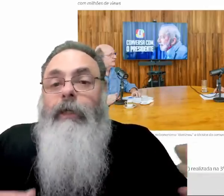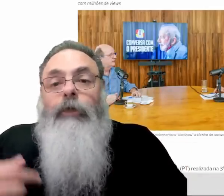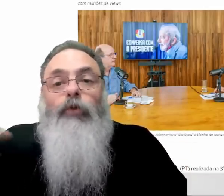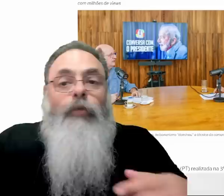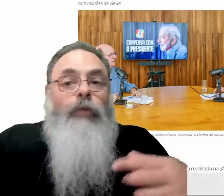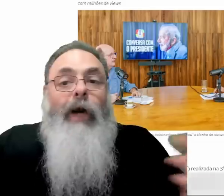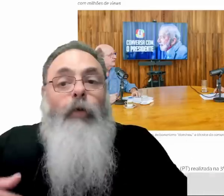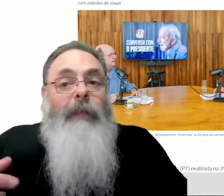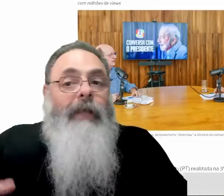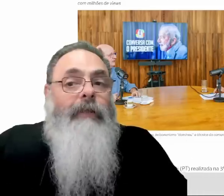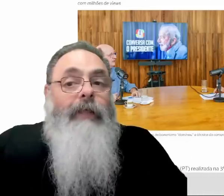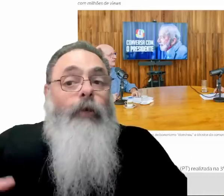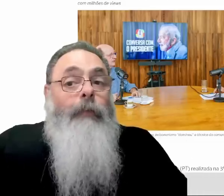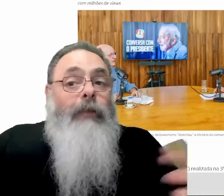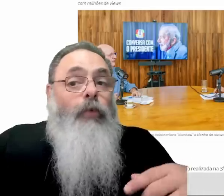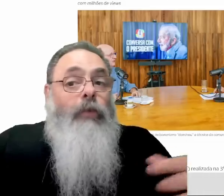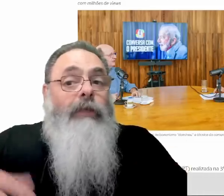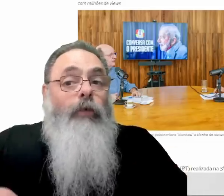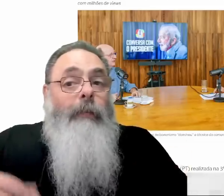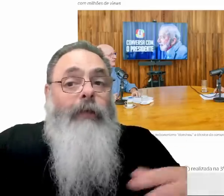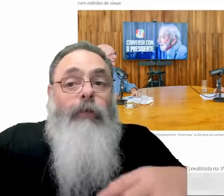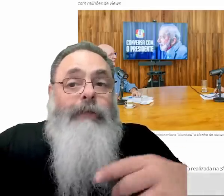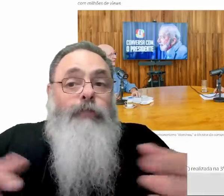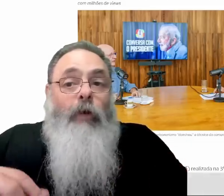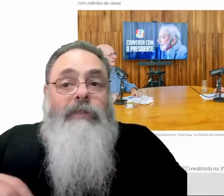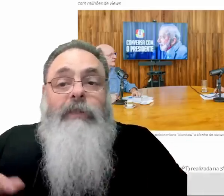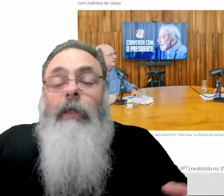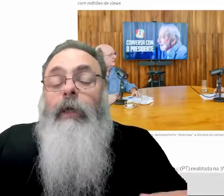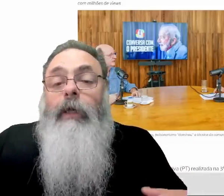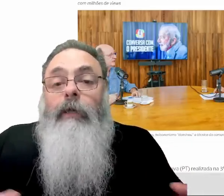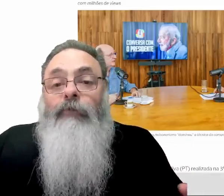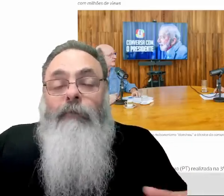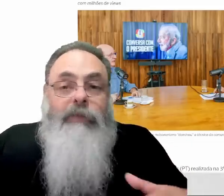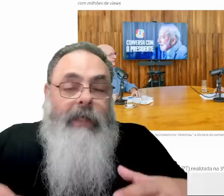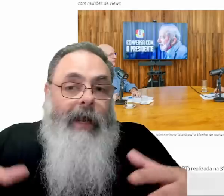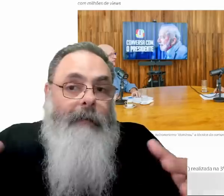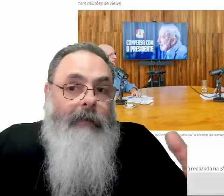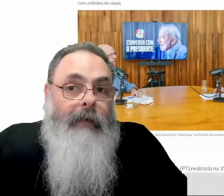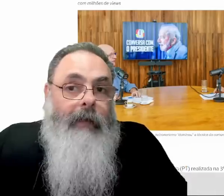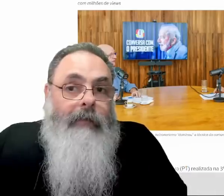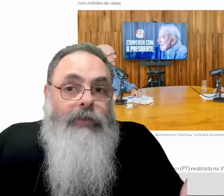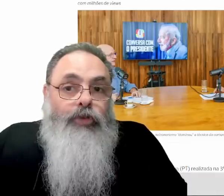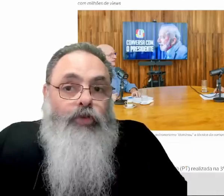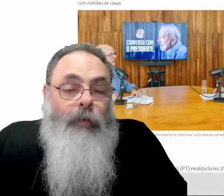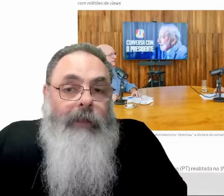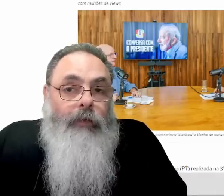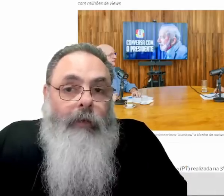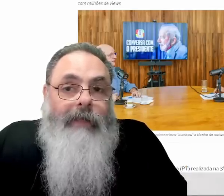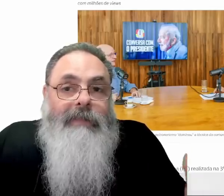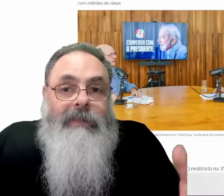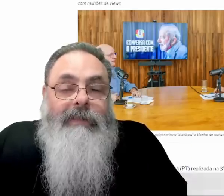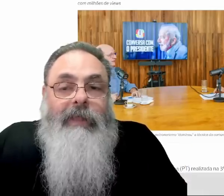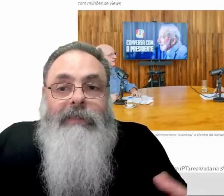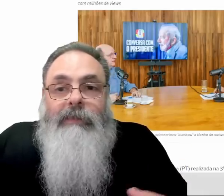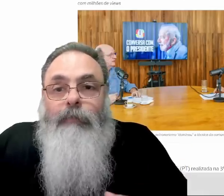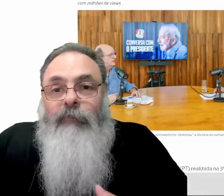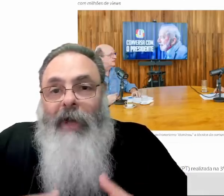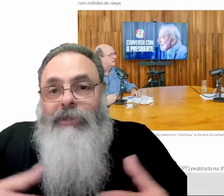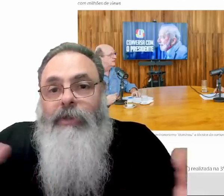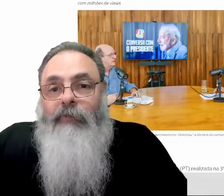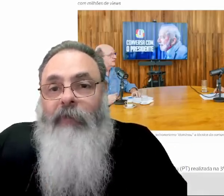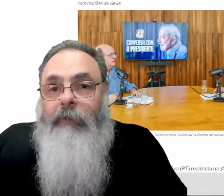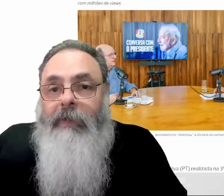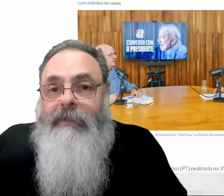em que todo mundo argumenta tem argumento contra argumento resposta enfim você acaba destruindo essas essas